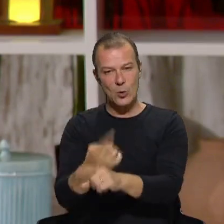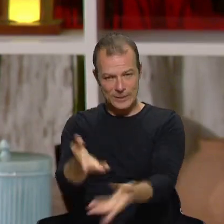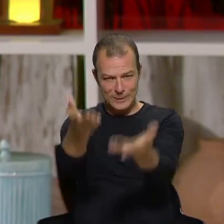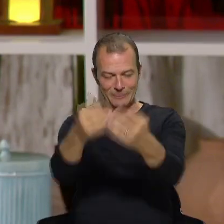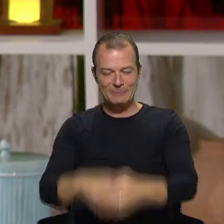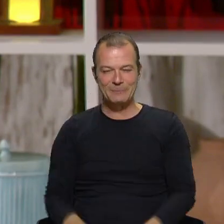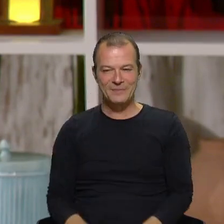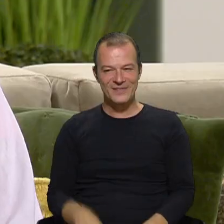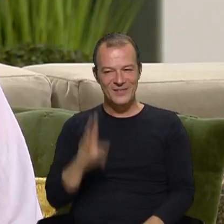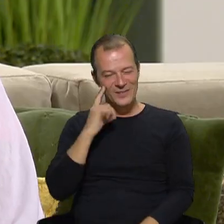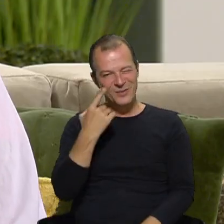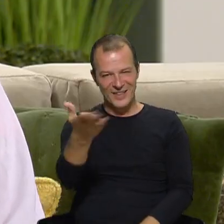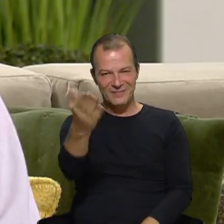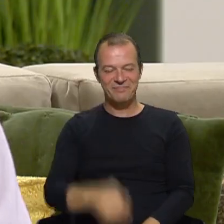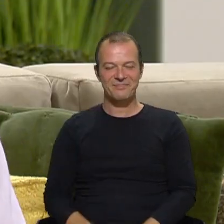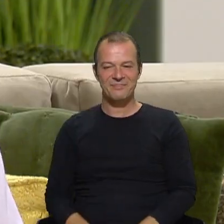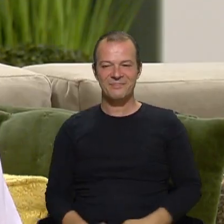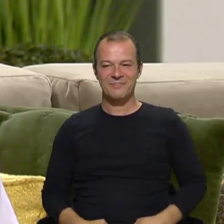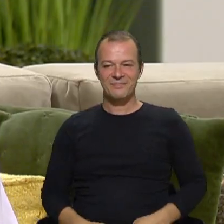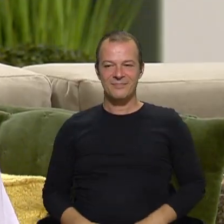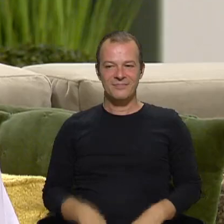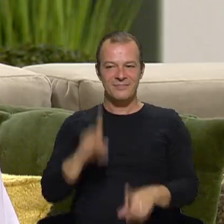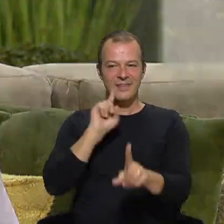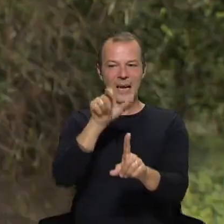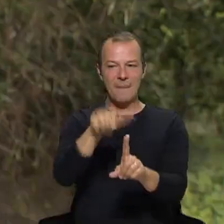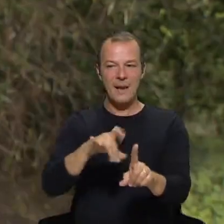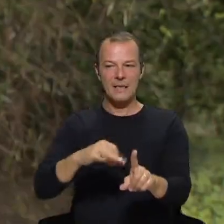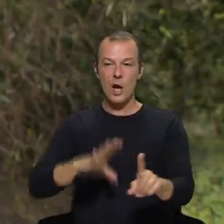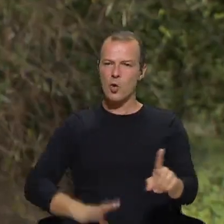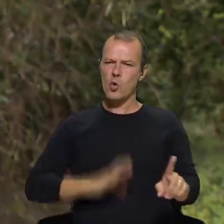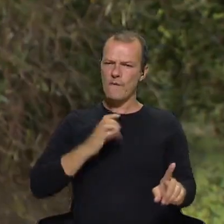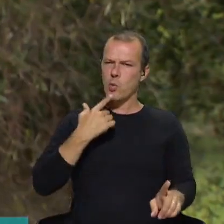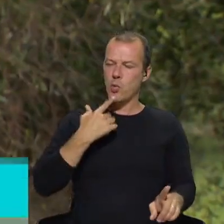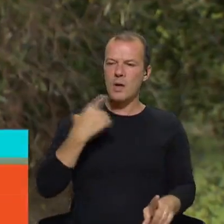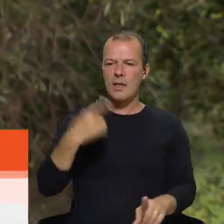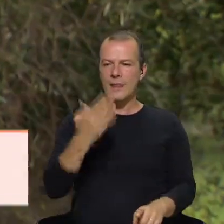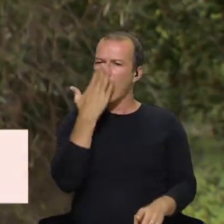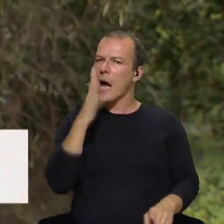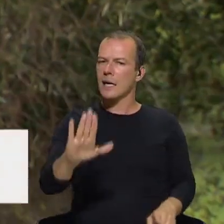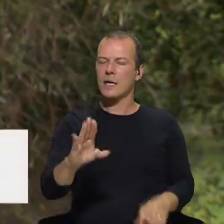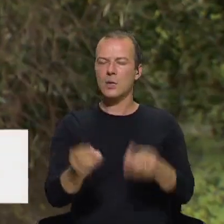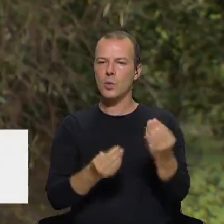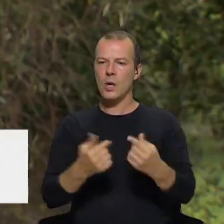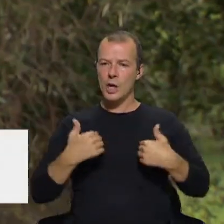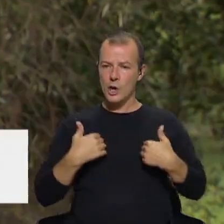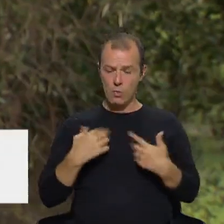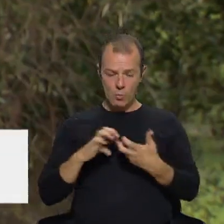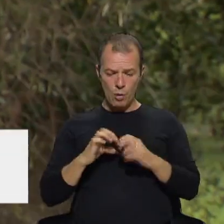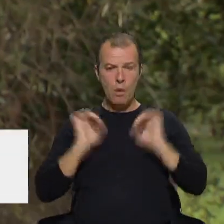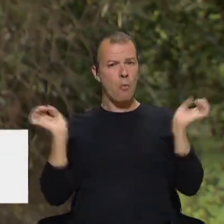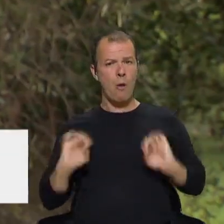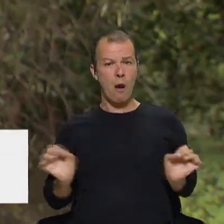ver? Quero. Então vamos ver. A Marta tem muita confiança e tem uma atitude de que eu não tenho nenhum